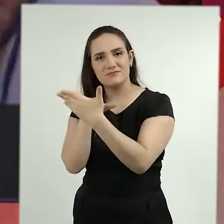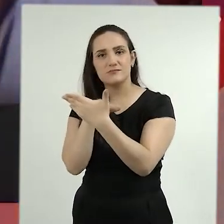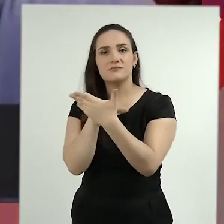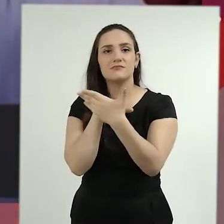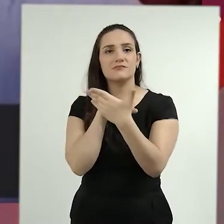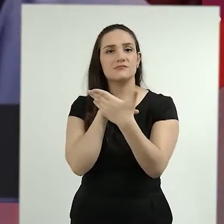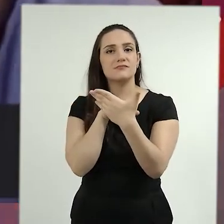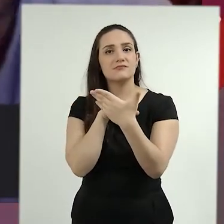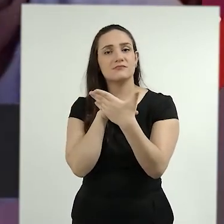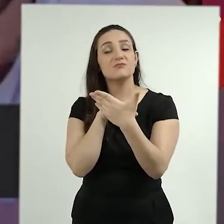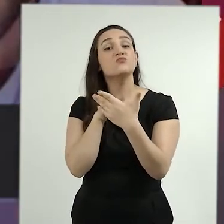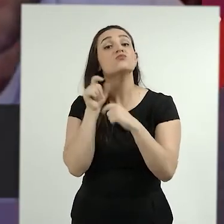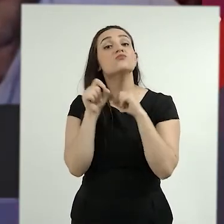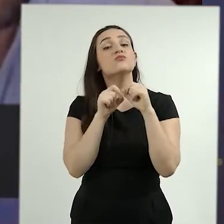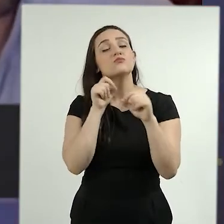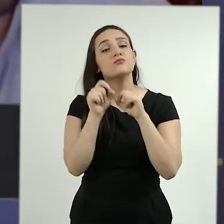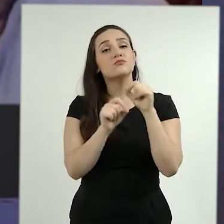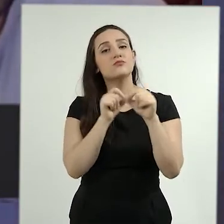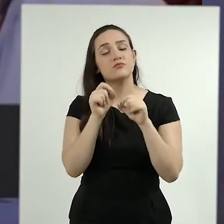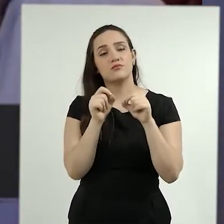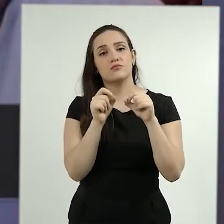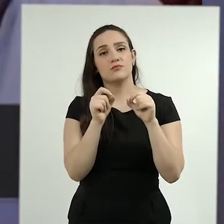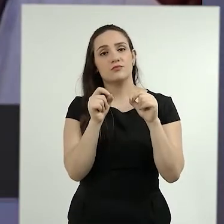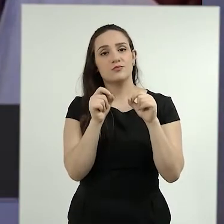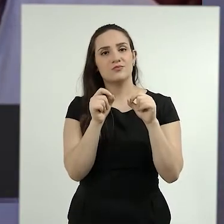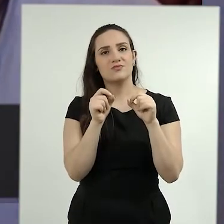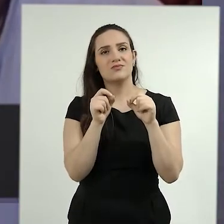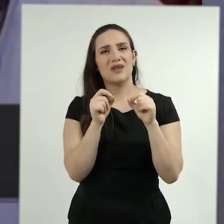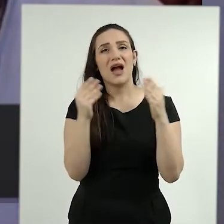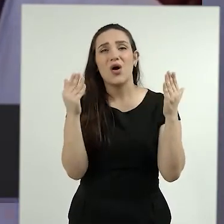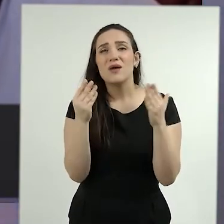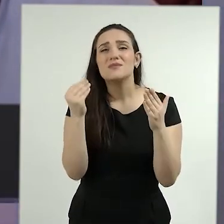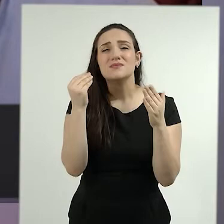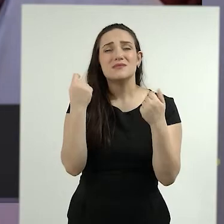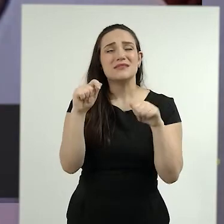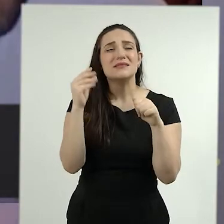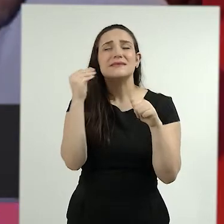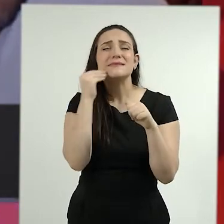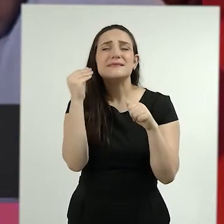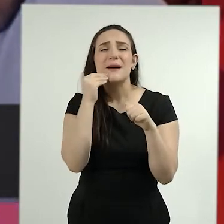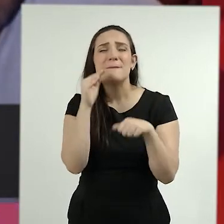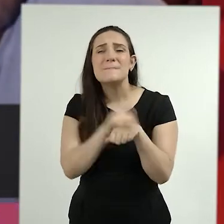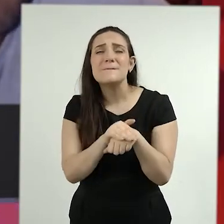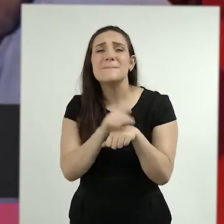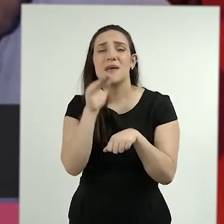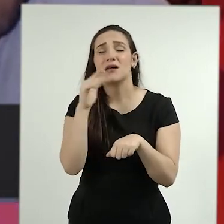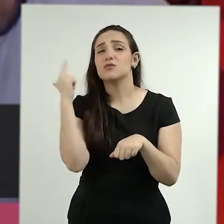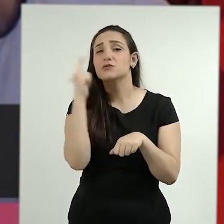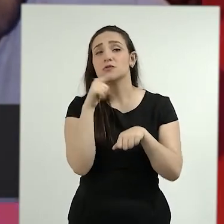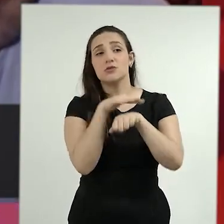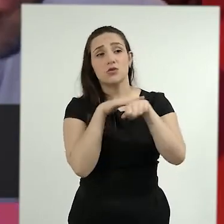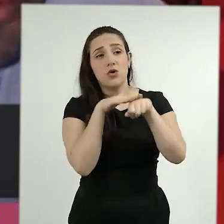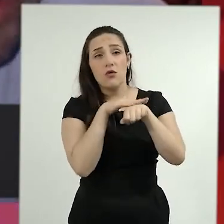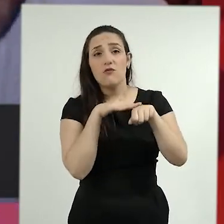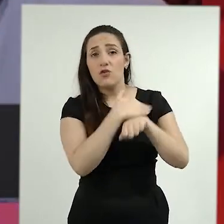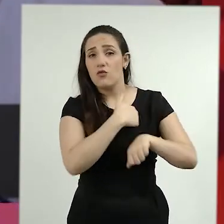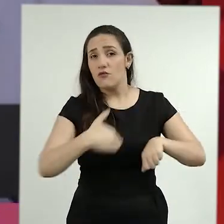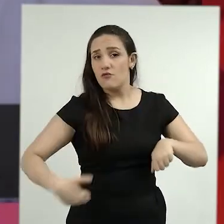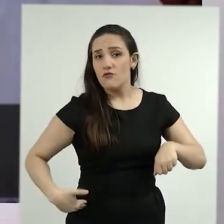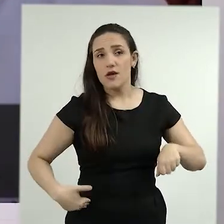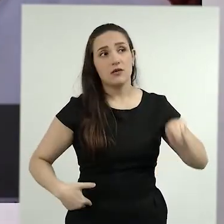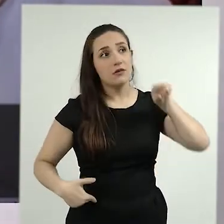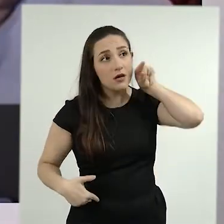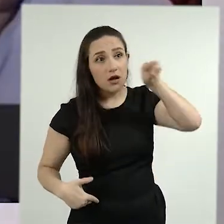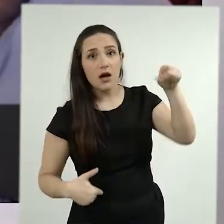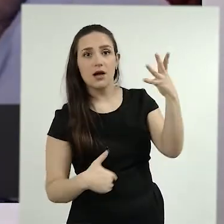as espécies, mas a gente tem um além, que é essa tentativa de conquistar as gestões públicas